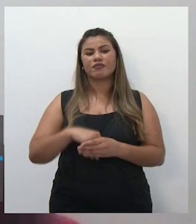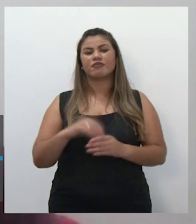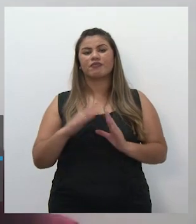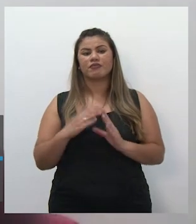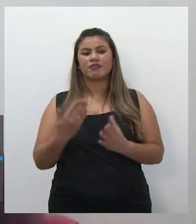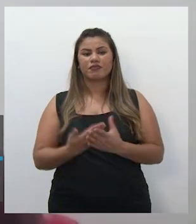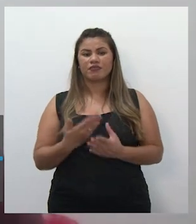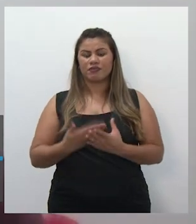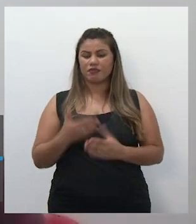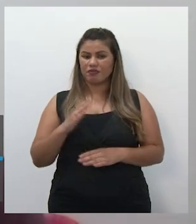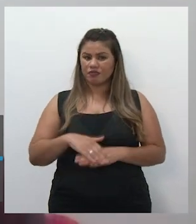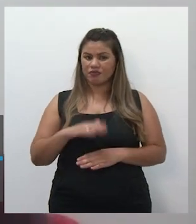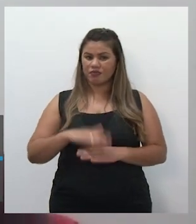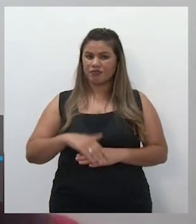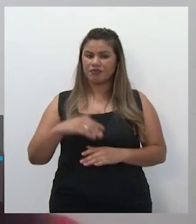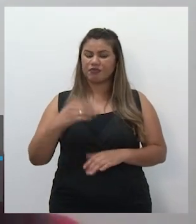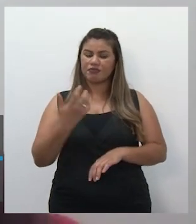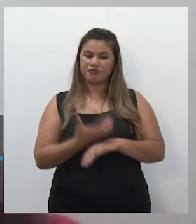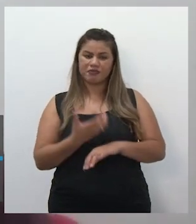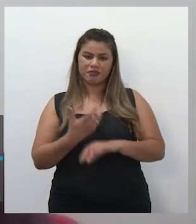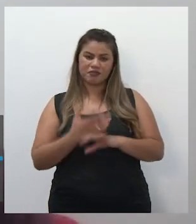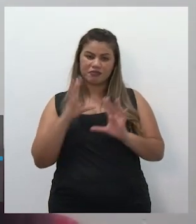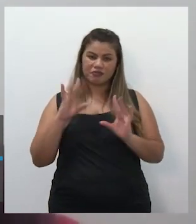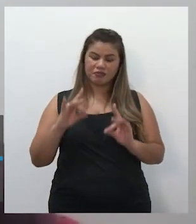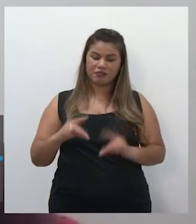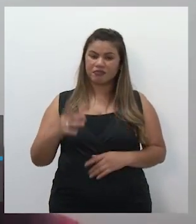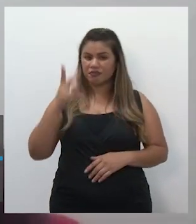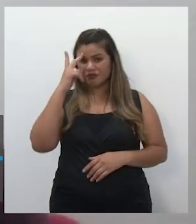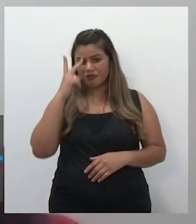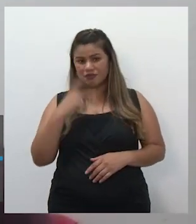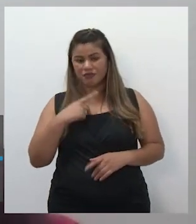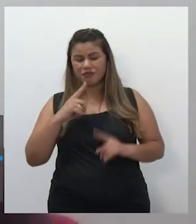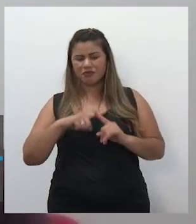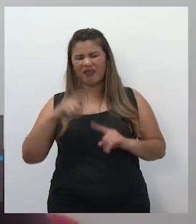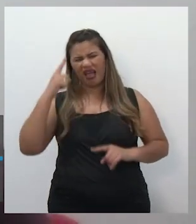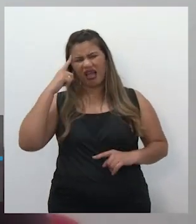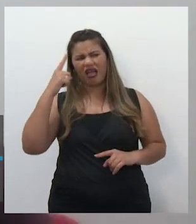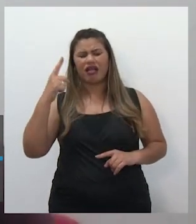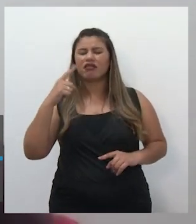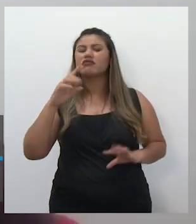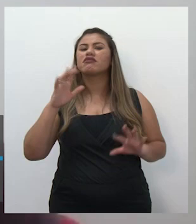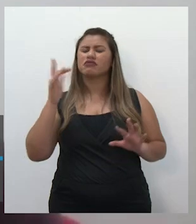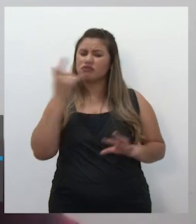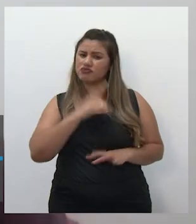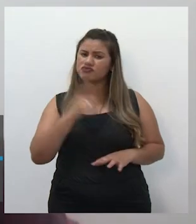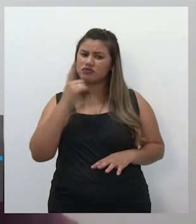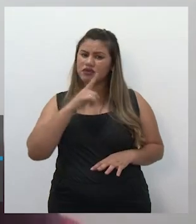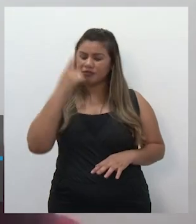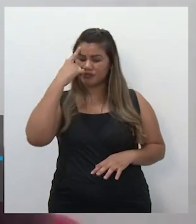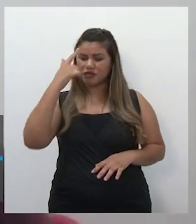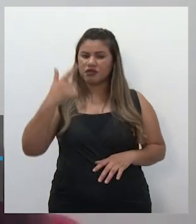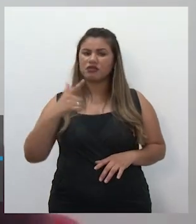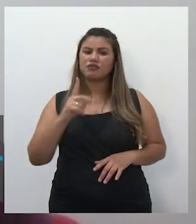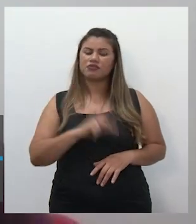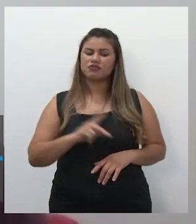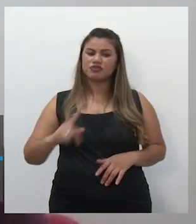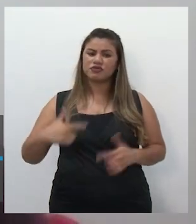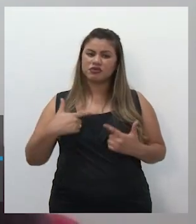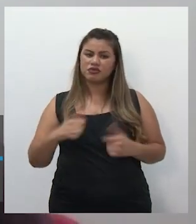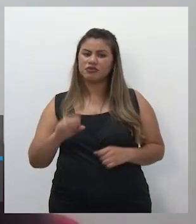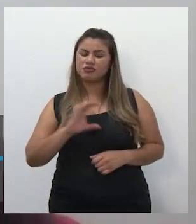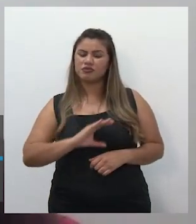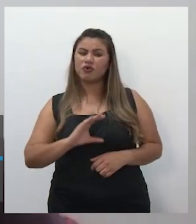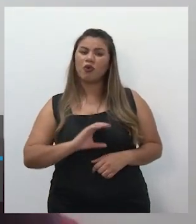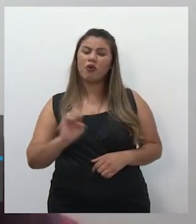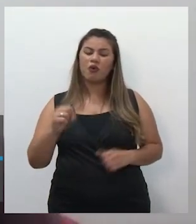com o nosso componente, com as nossas especificidades. Isso não vai se perder, né? Eu não vou deixar de ser um professor de língua portuguesa, deixar de ser um professor de